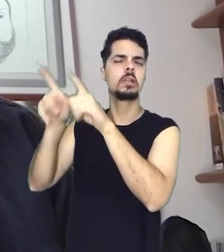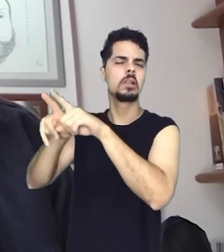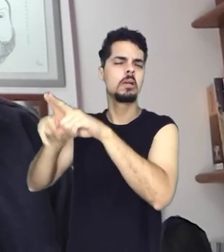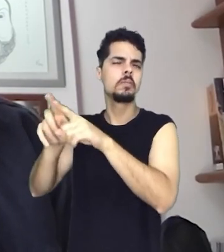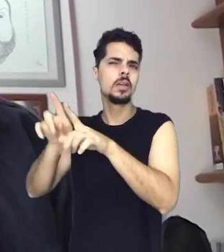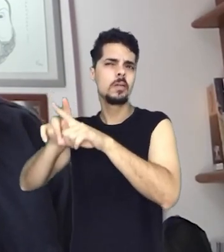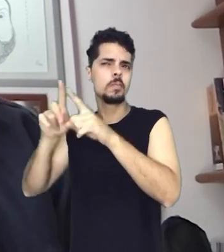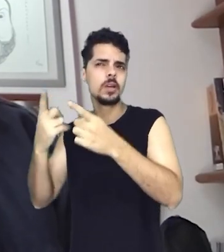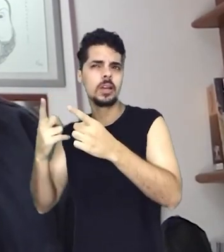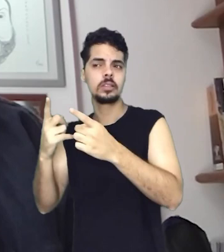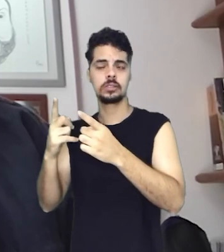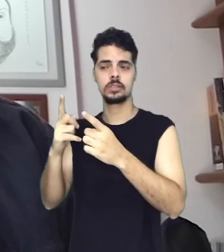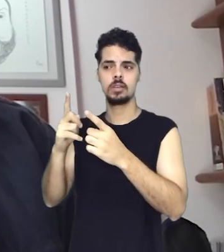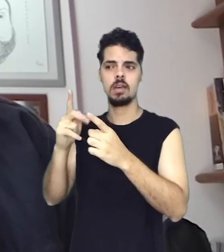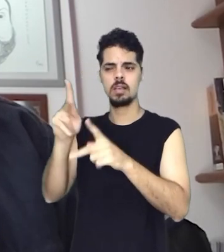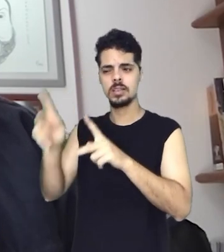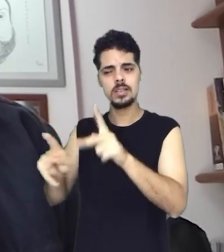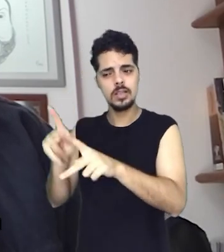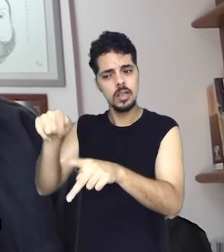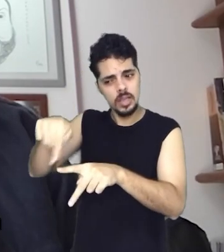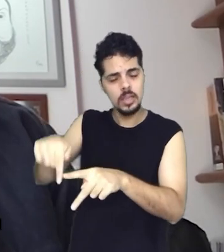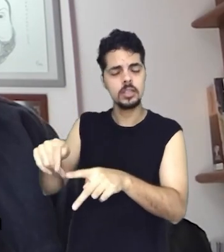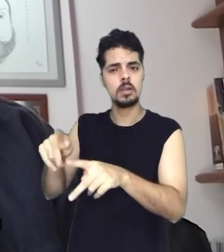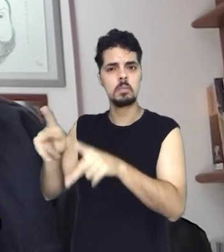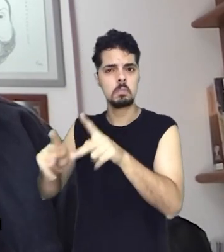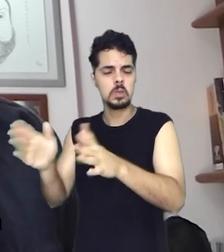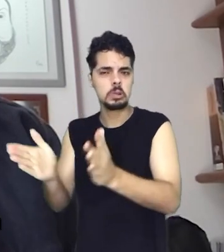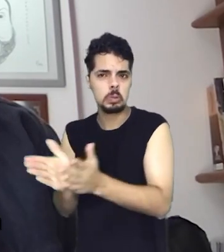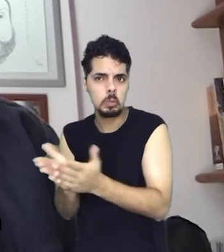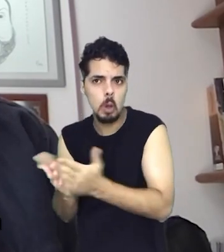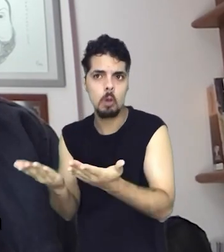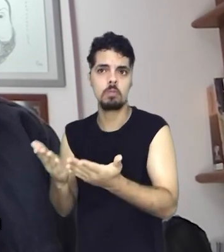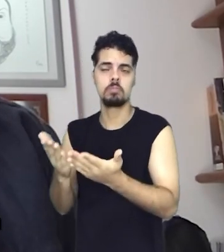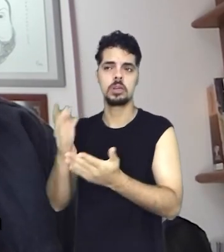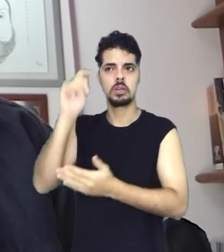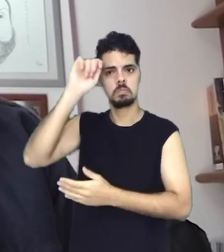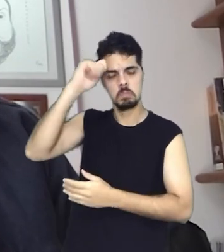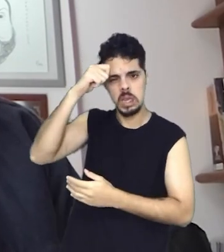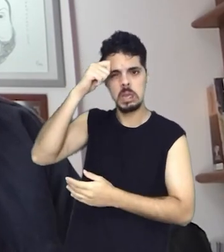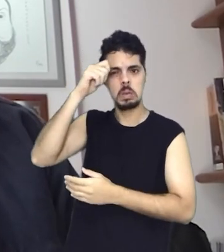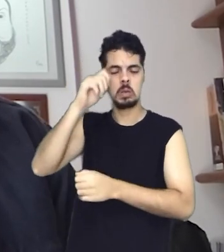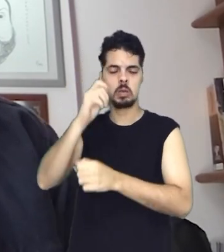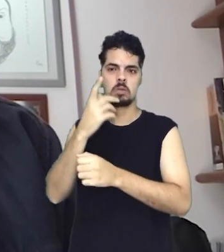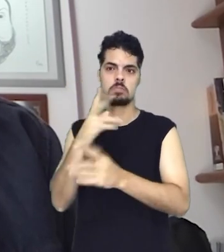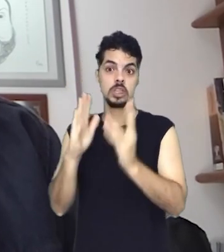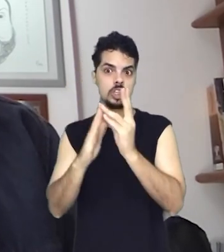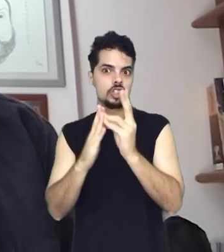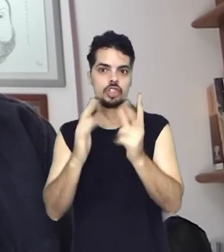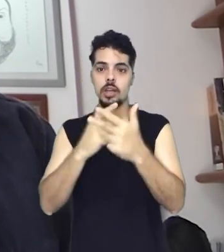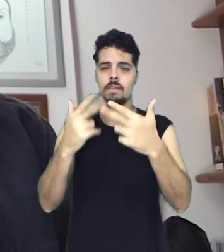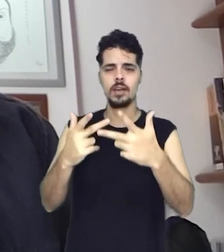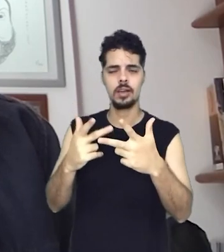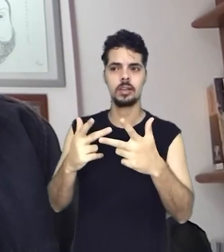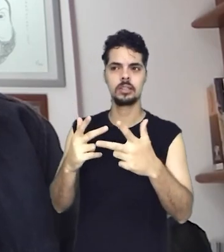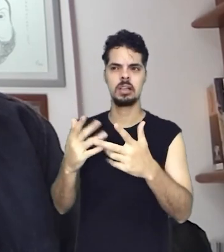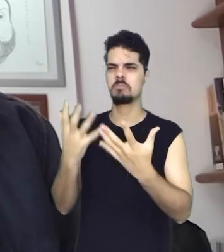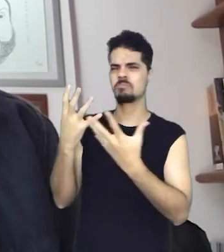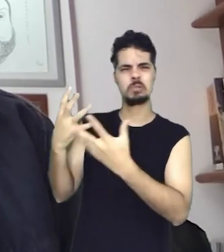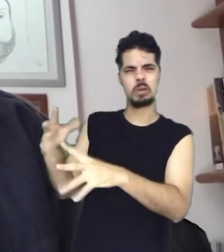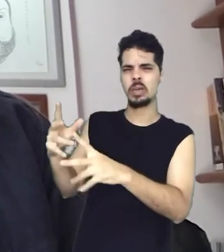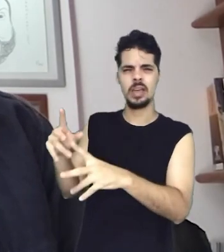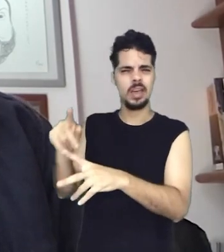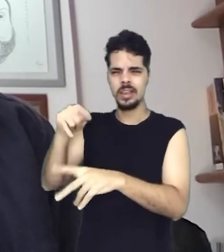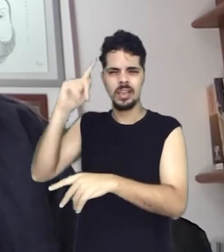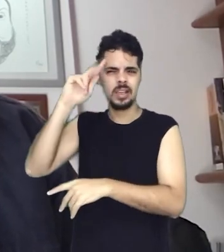o Duarte no entanto essas pessoas não queriam que um Haiti fosse aqui Como